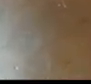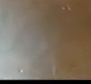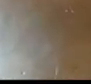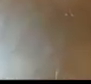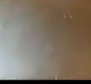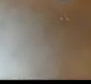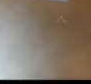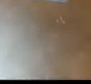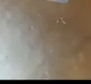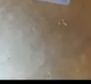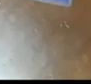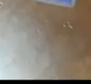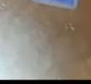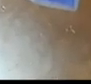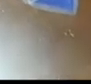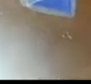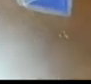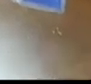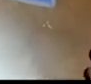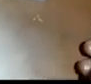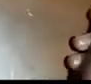520.